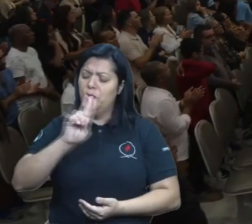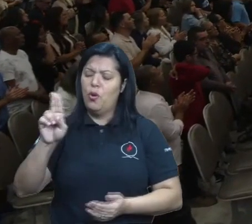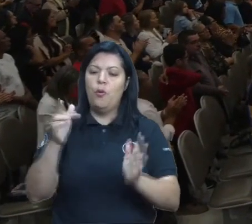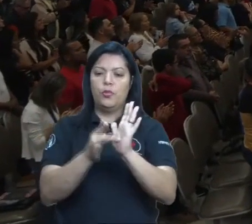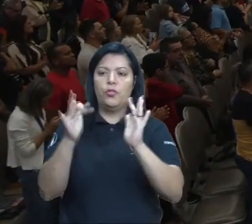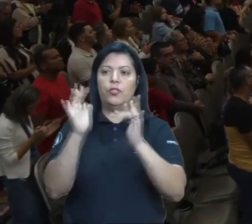de Jesus